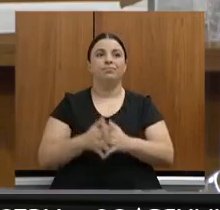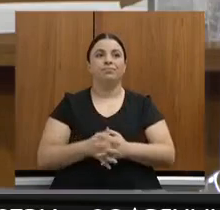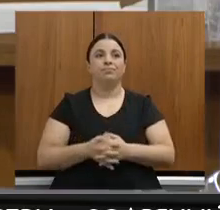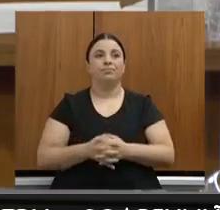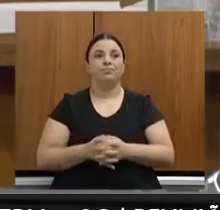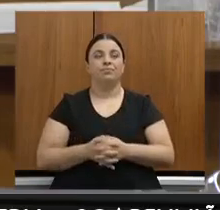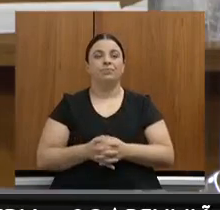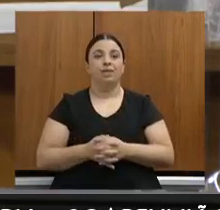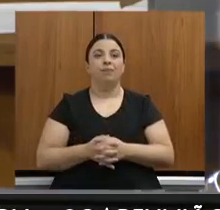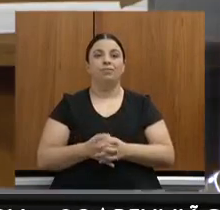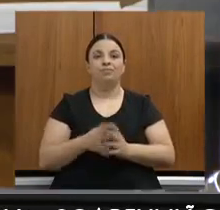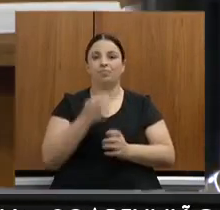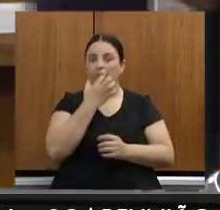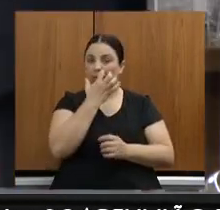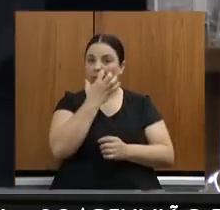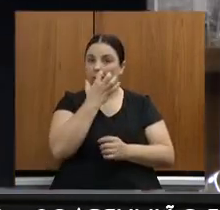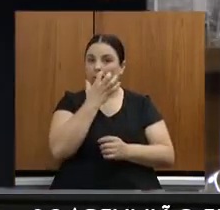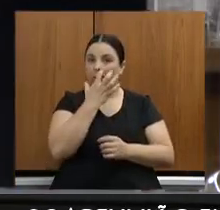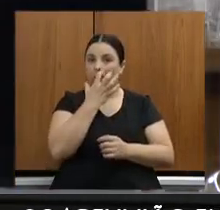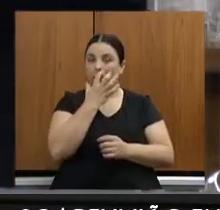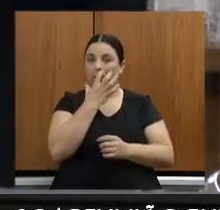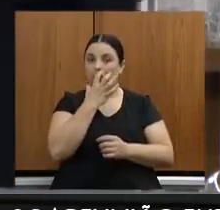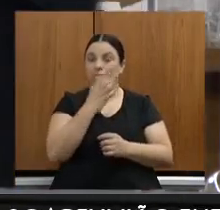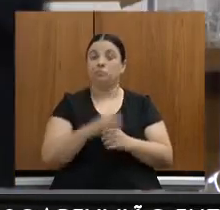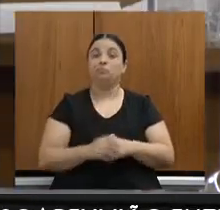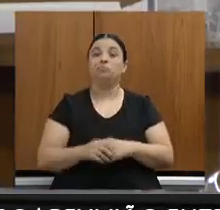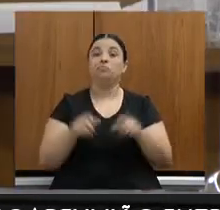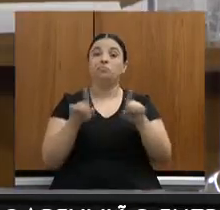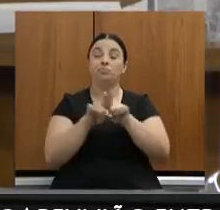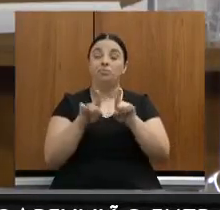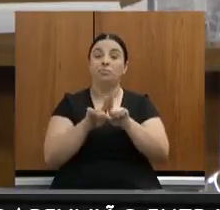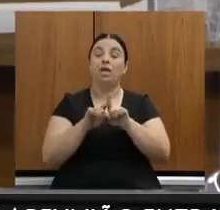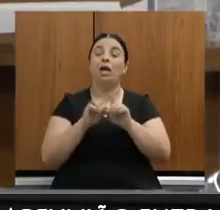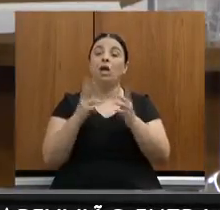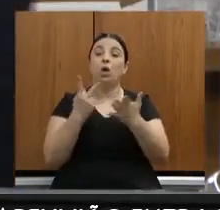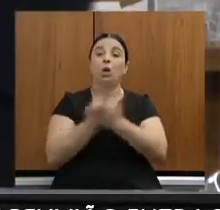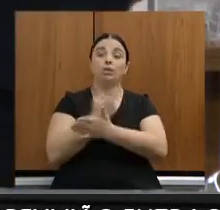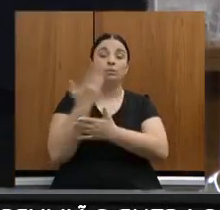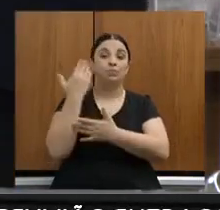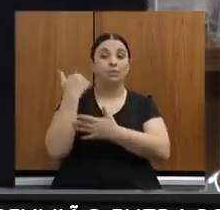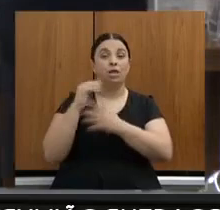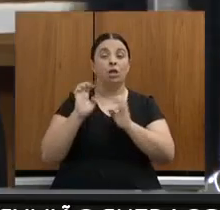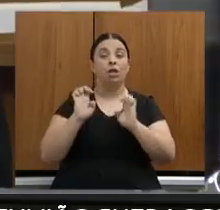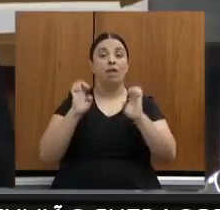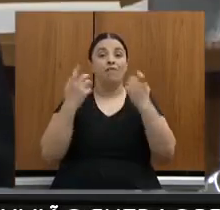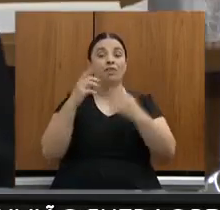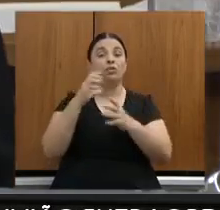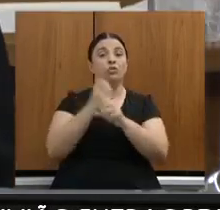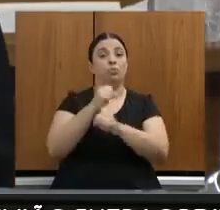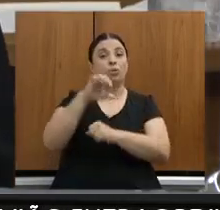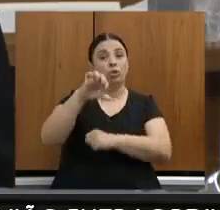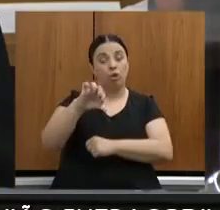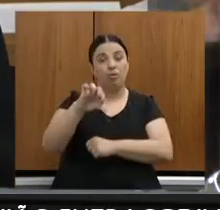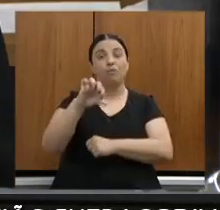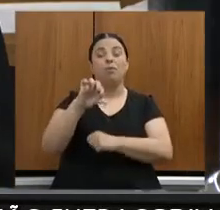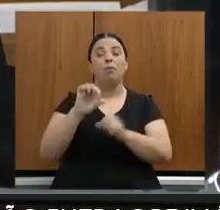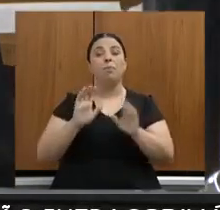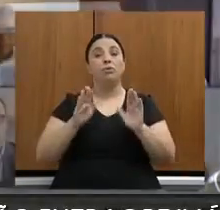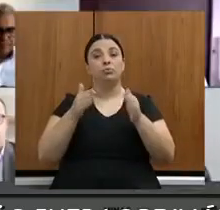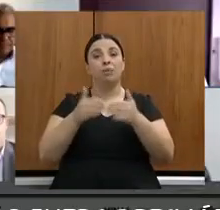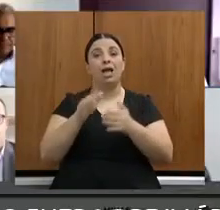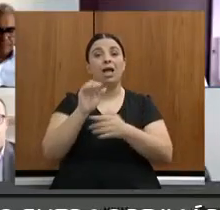E aí e realizamos também nova eventos conexão tecnológica para o setor do áudio Mineiro